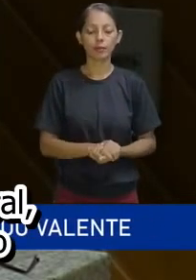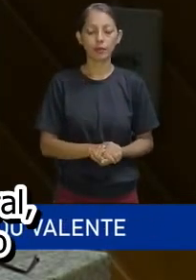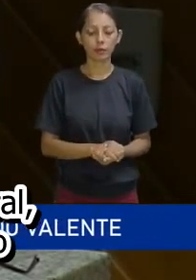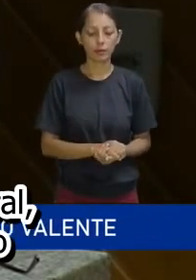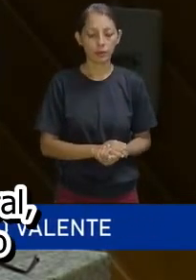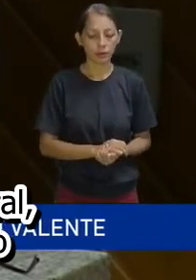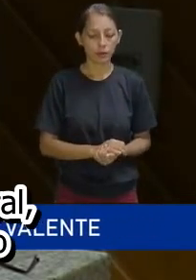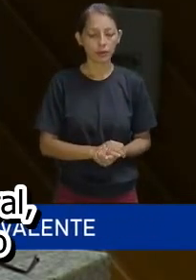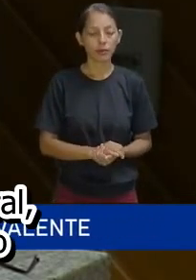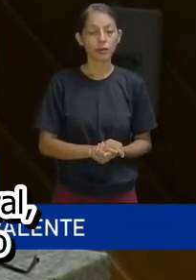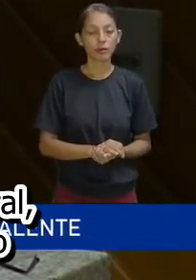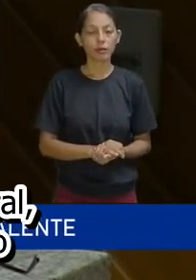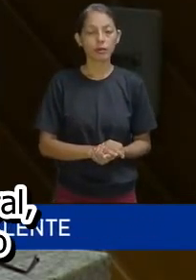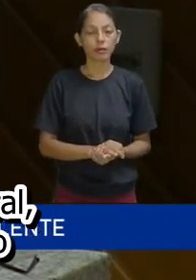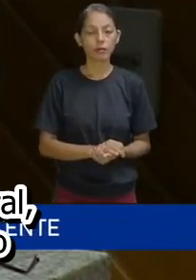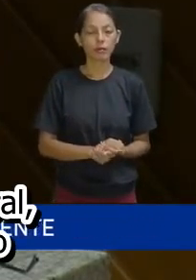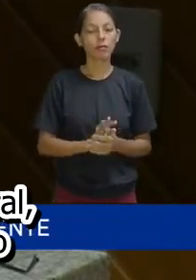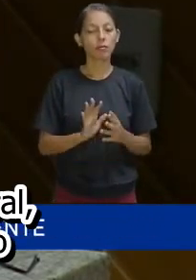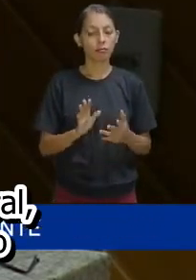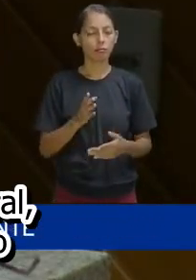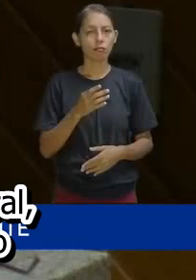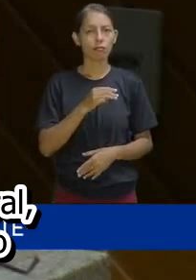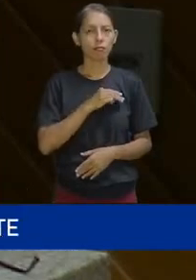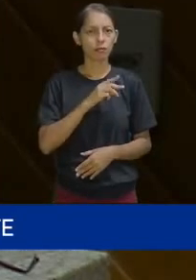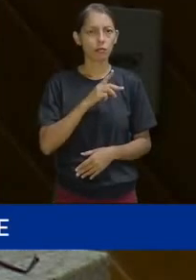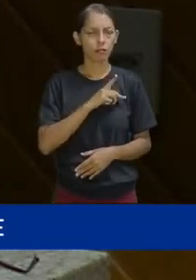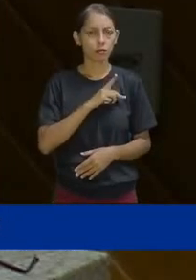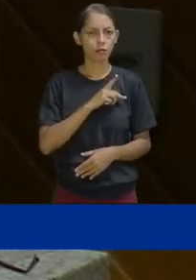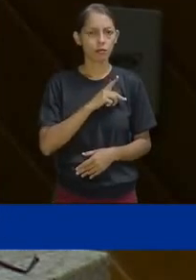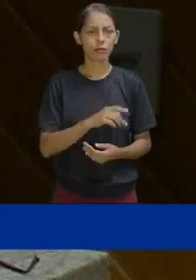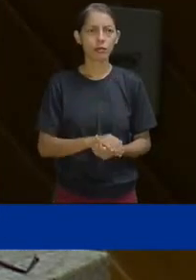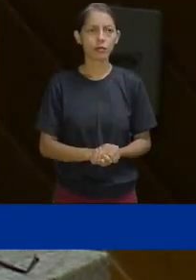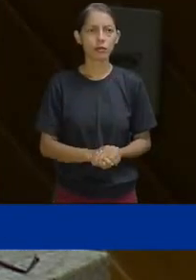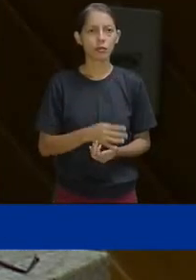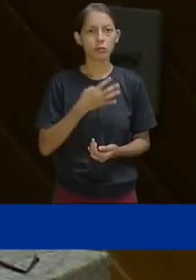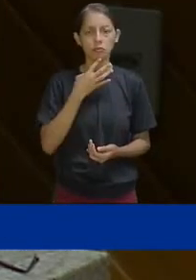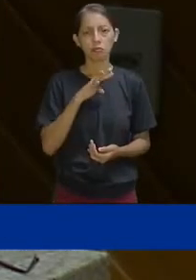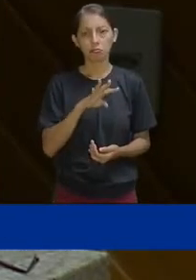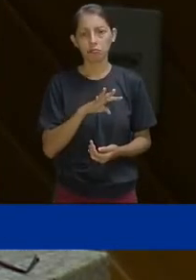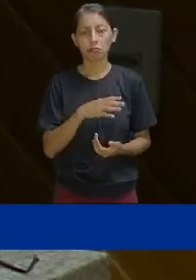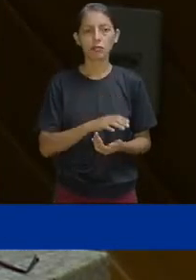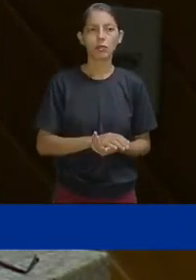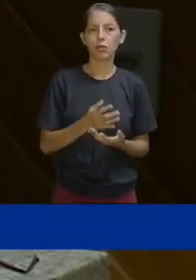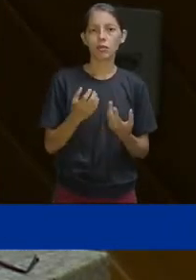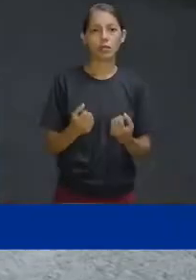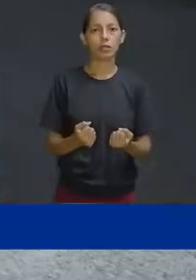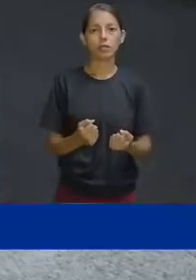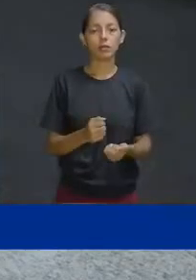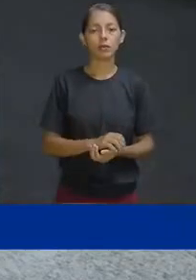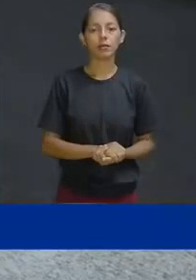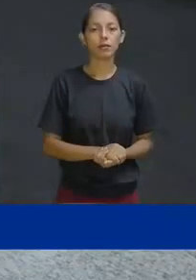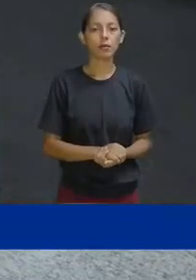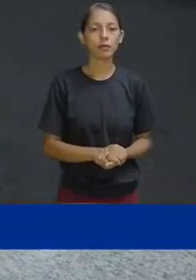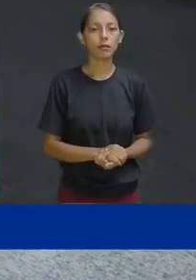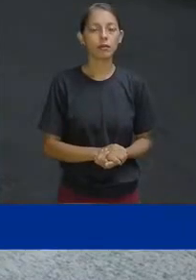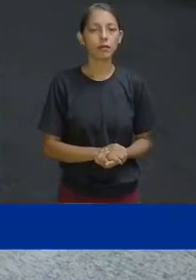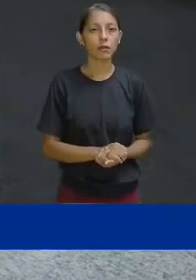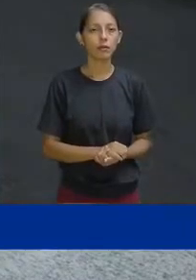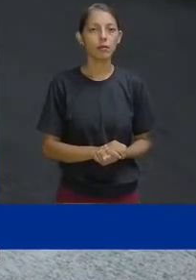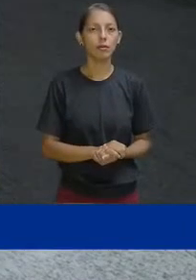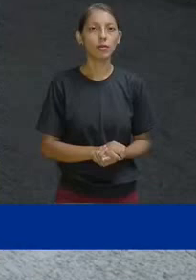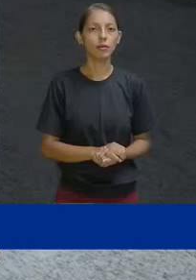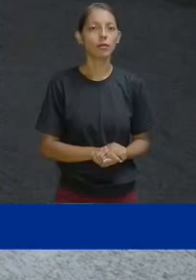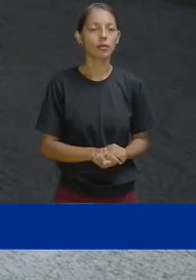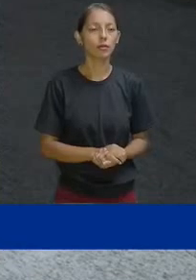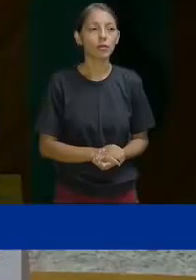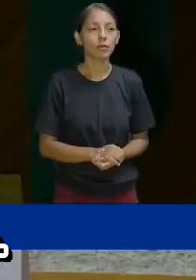Regional Eleitoral, em seu parecer, opinou pelo não conhecimento e, subsidiariamente, pelo não provimento. É o relatório, senhor presidente. Agora, com a palavra